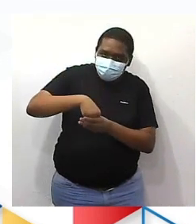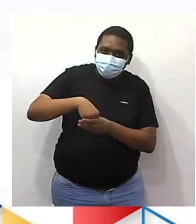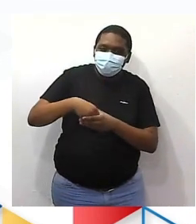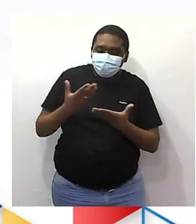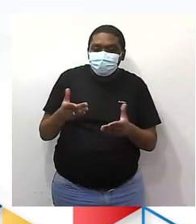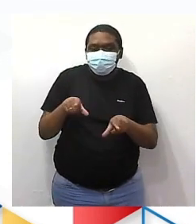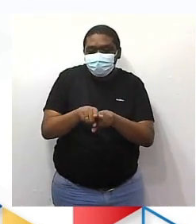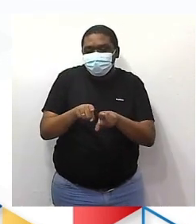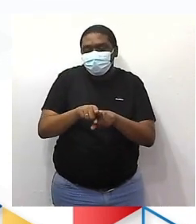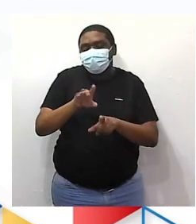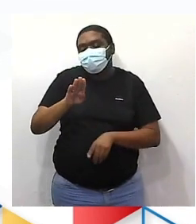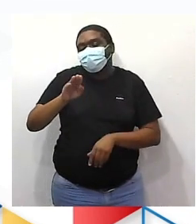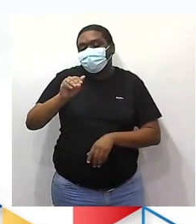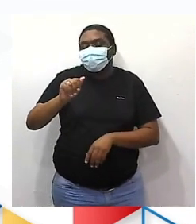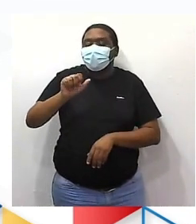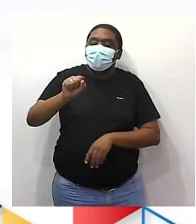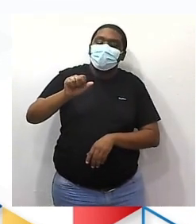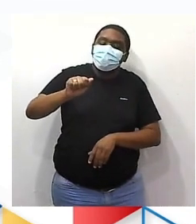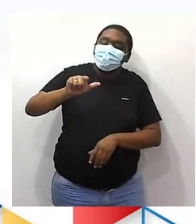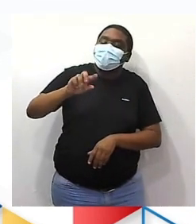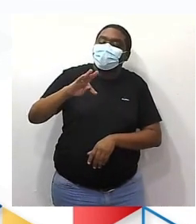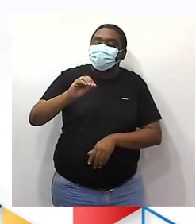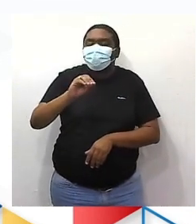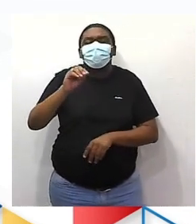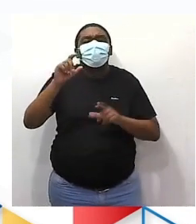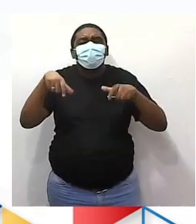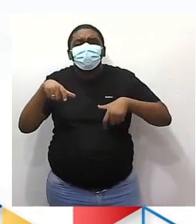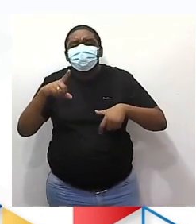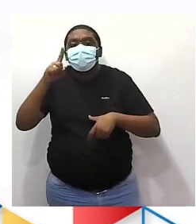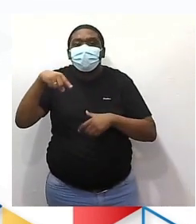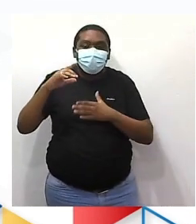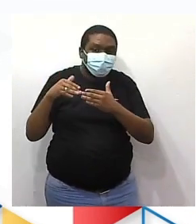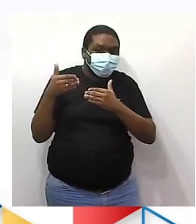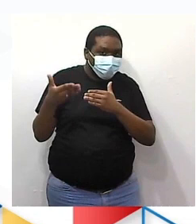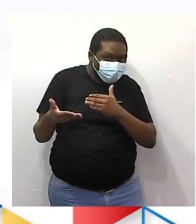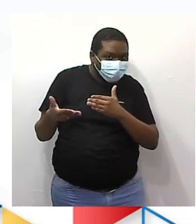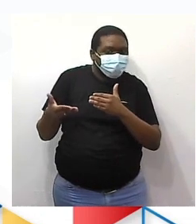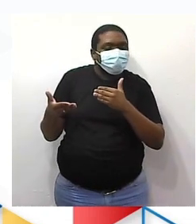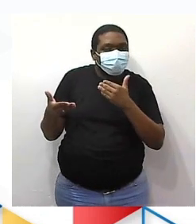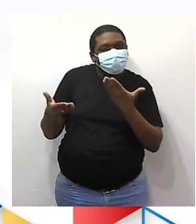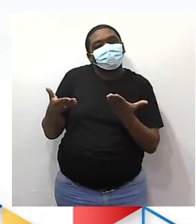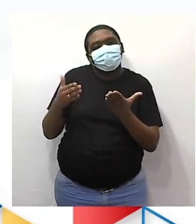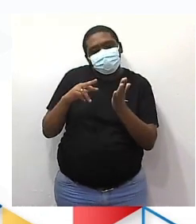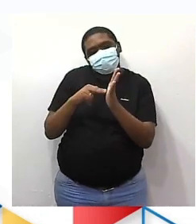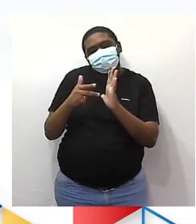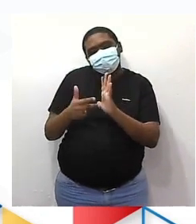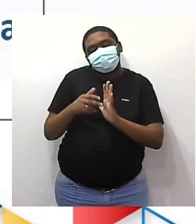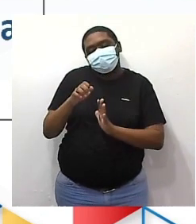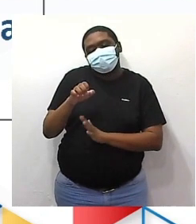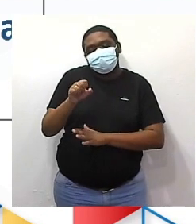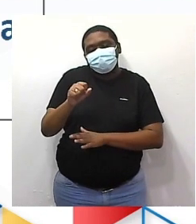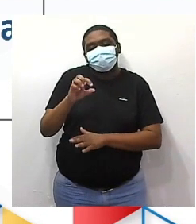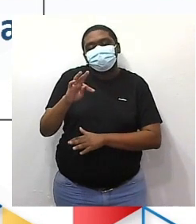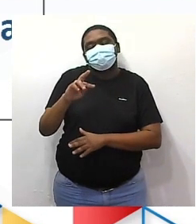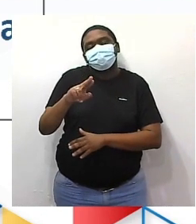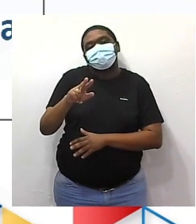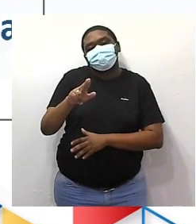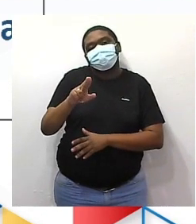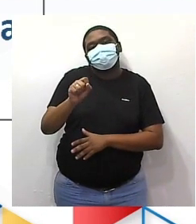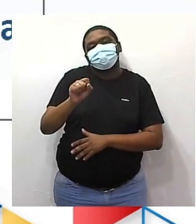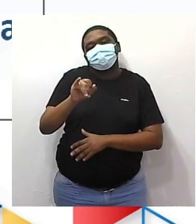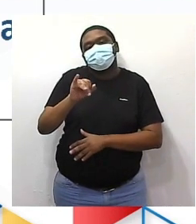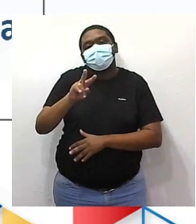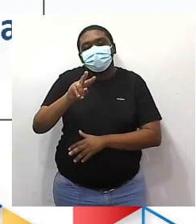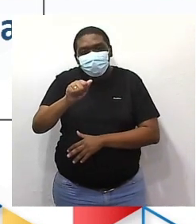o basalto é formado onde? Por fora. Ou seja, ela é extrusiva. Bom, bora agora falar